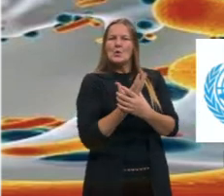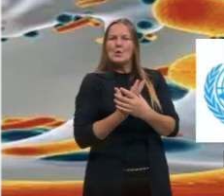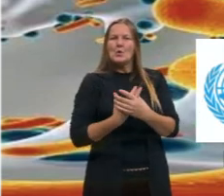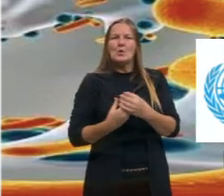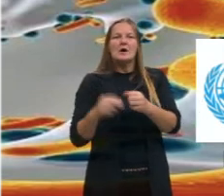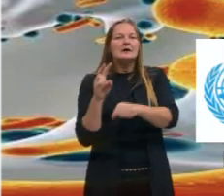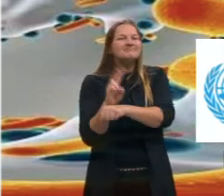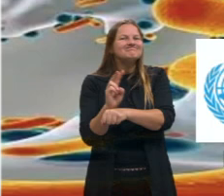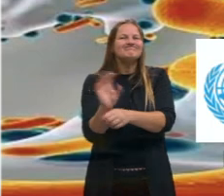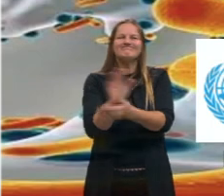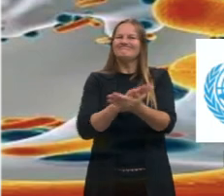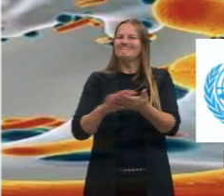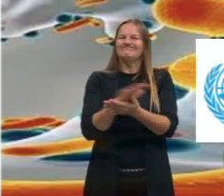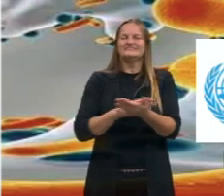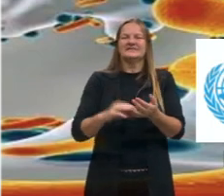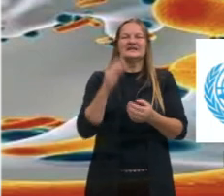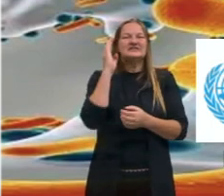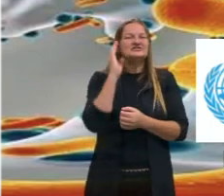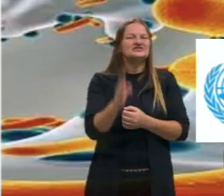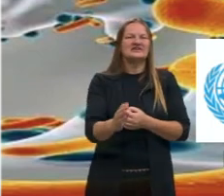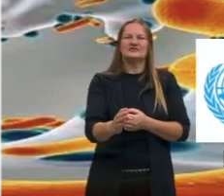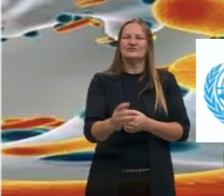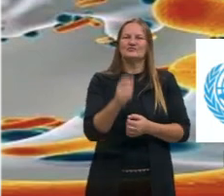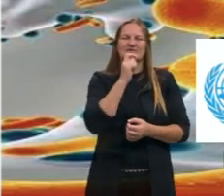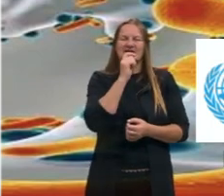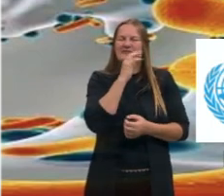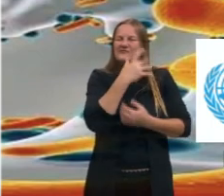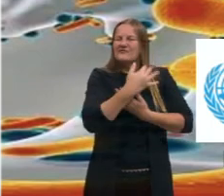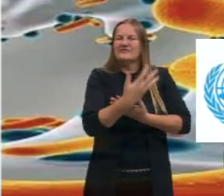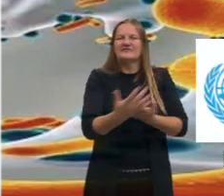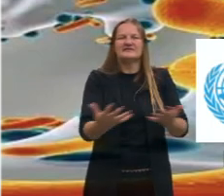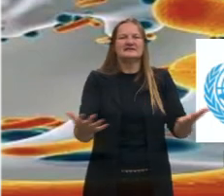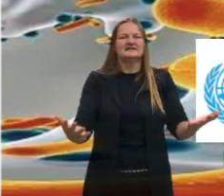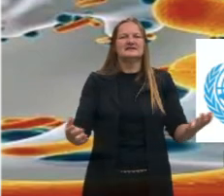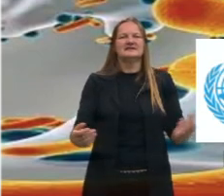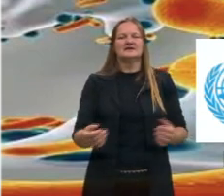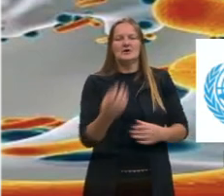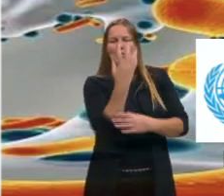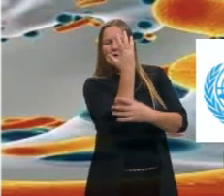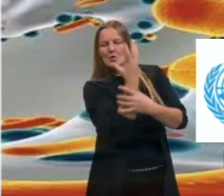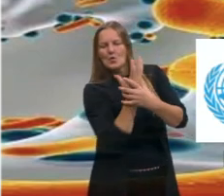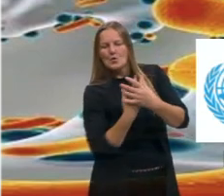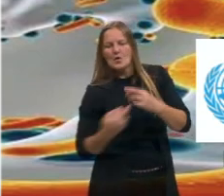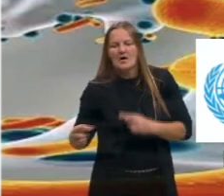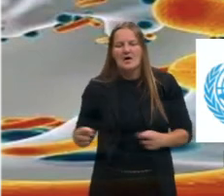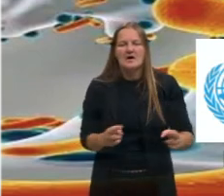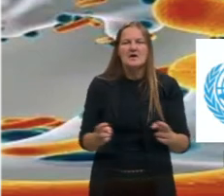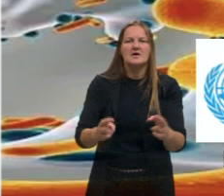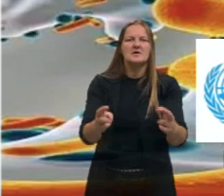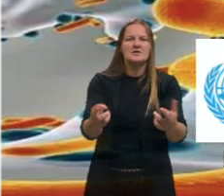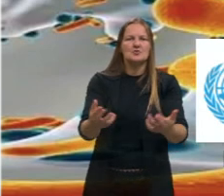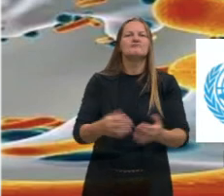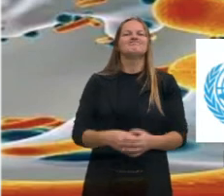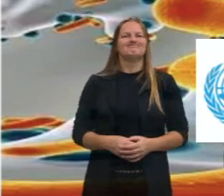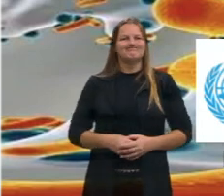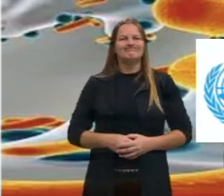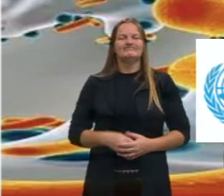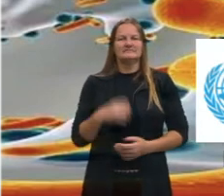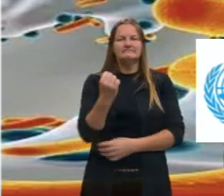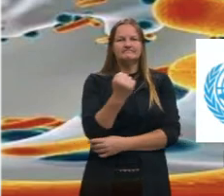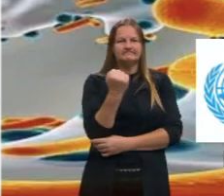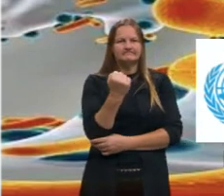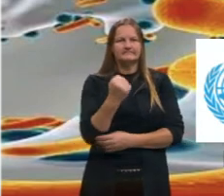a situação vai direto mesmo para o meio ambiente sóis freáticos do solo para os rios então